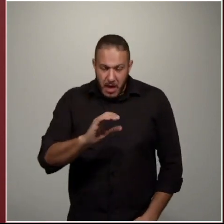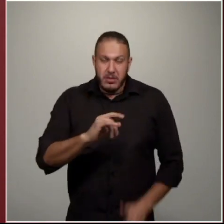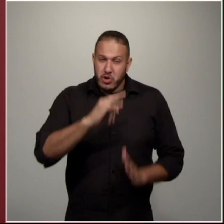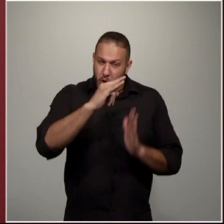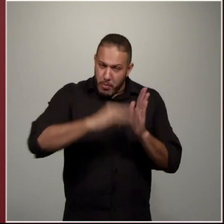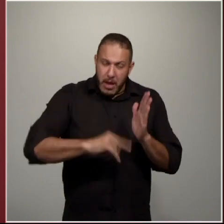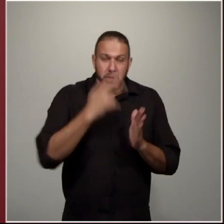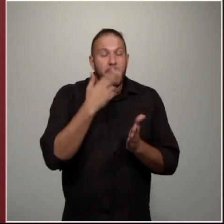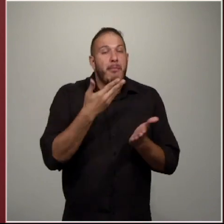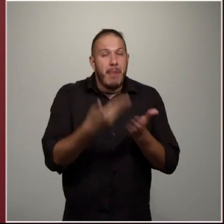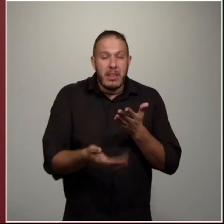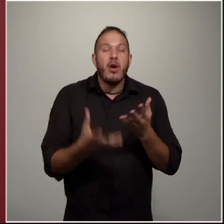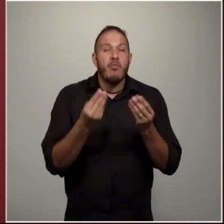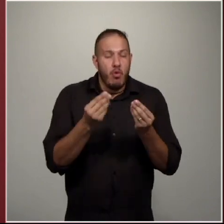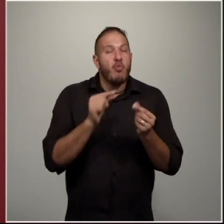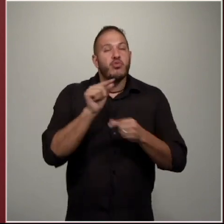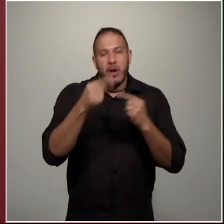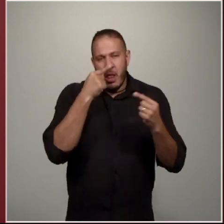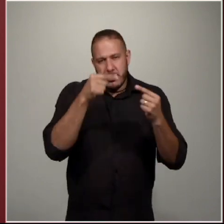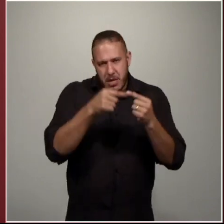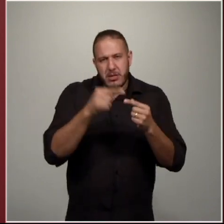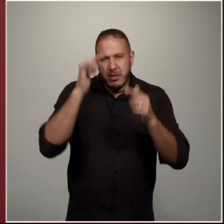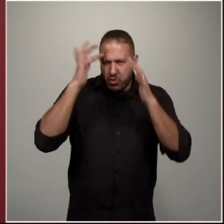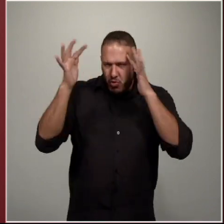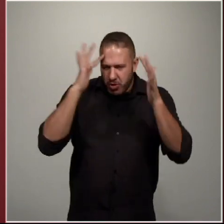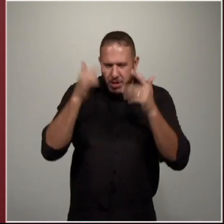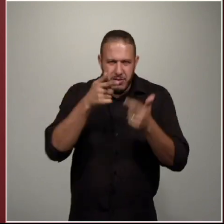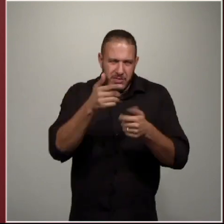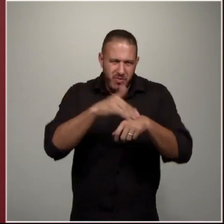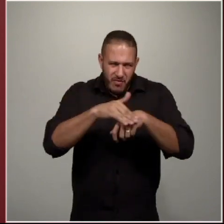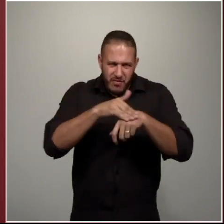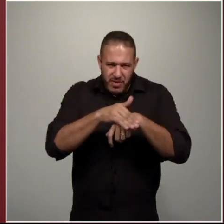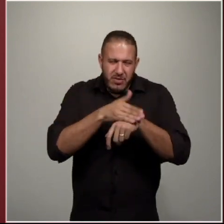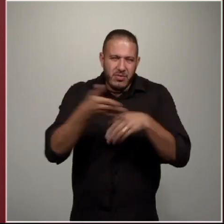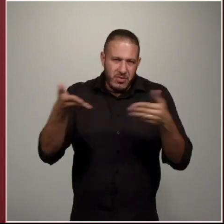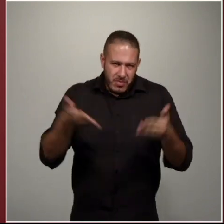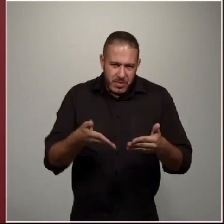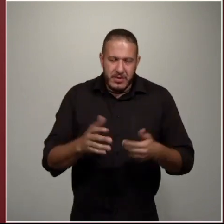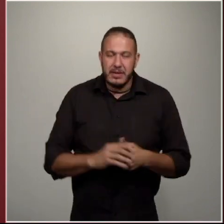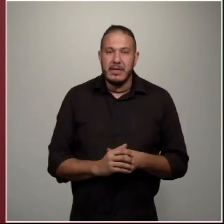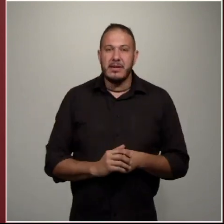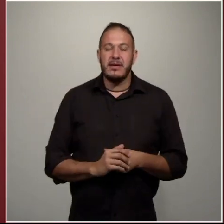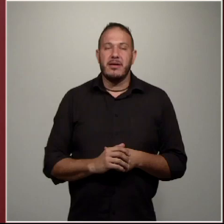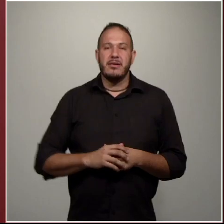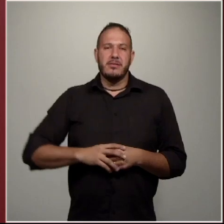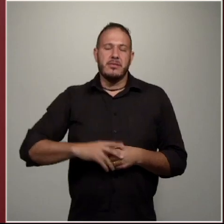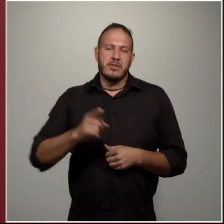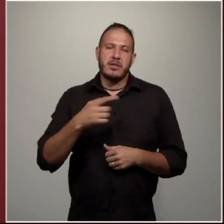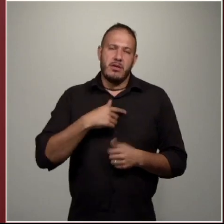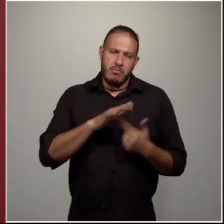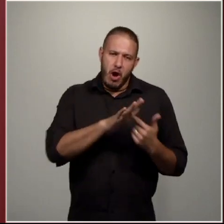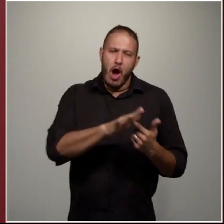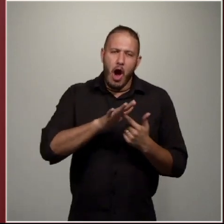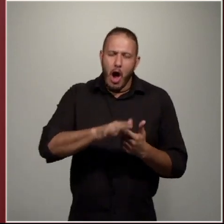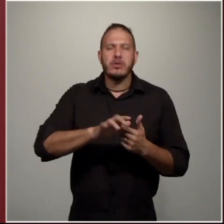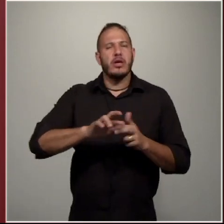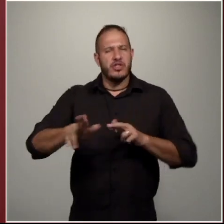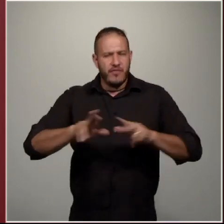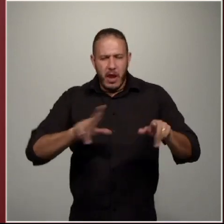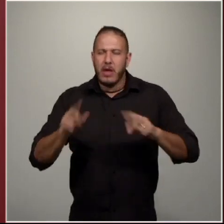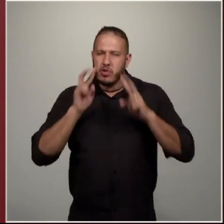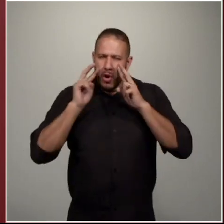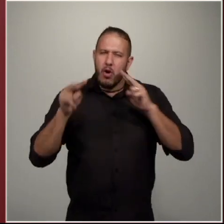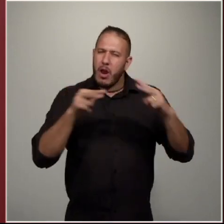respeito a essas teorias que a gente está conversando aqui sobre que vêm dessas diferentes perspectivas da educação